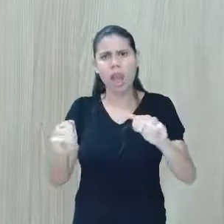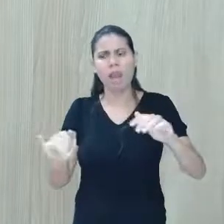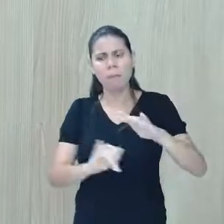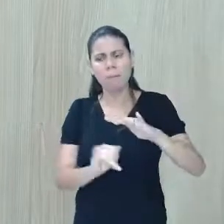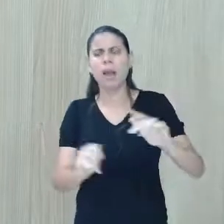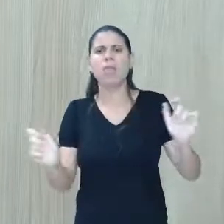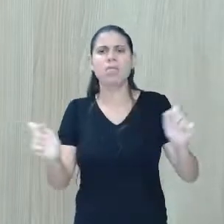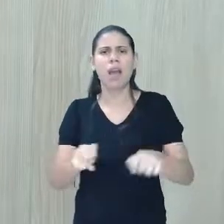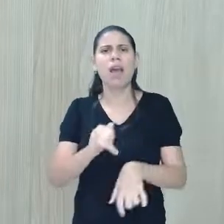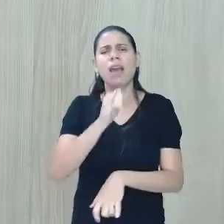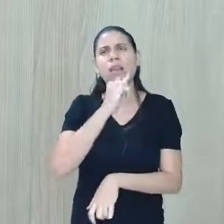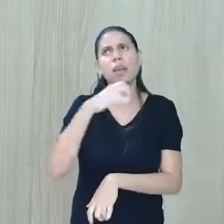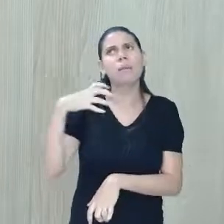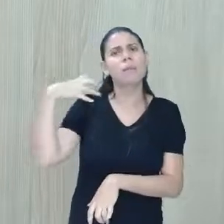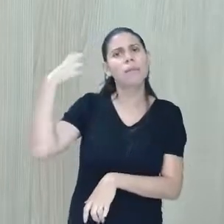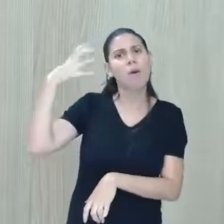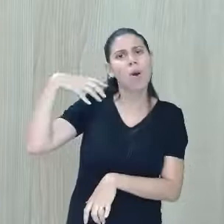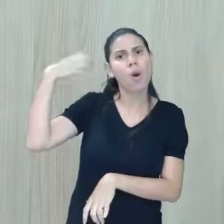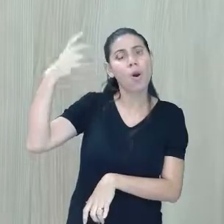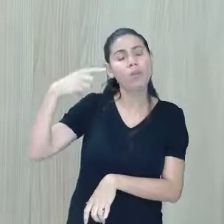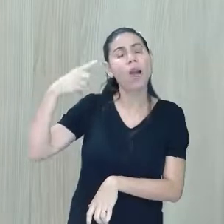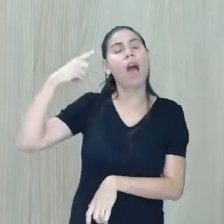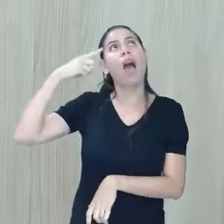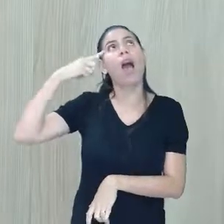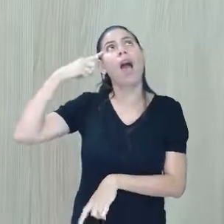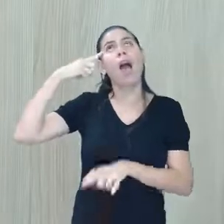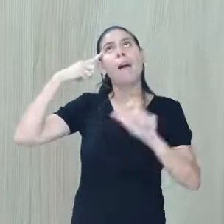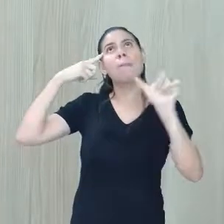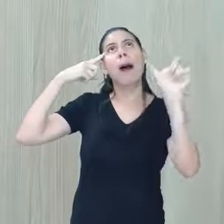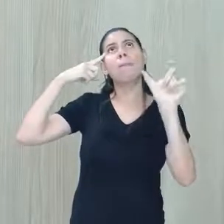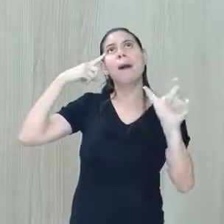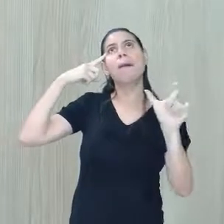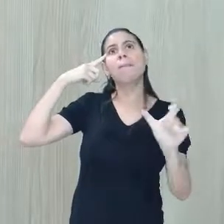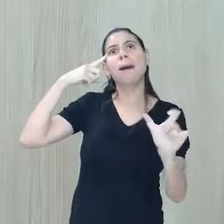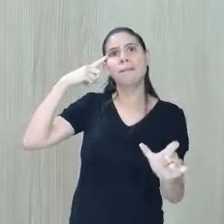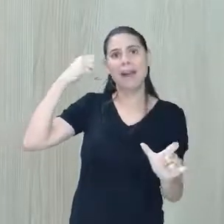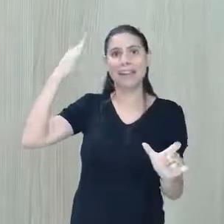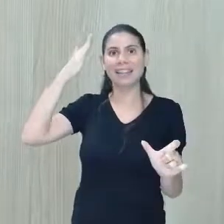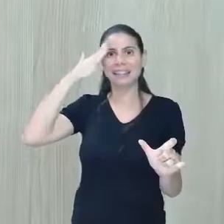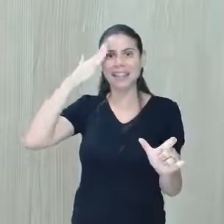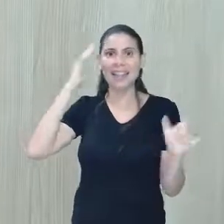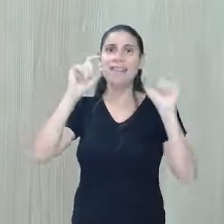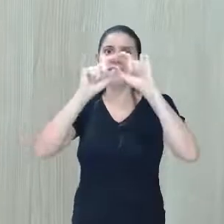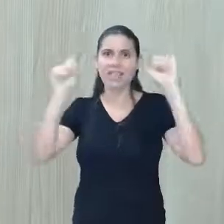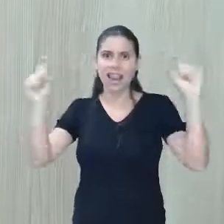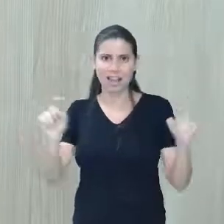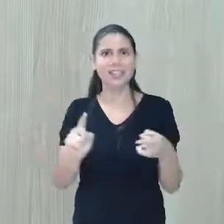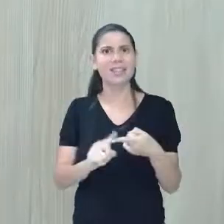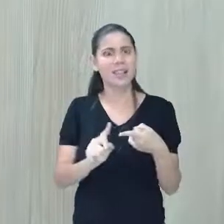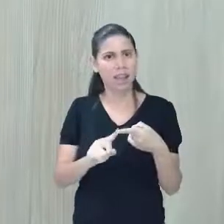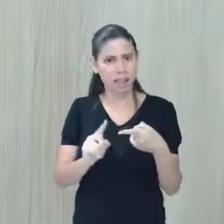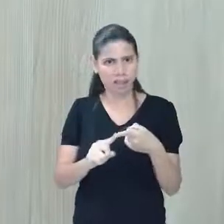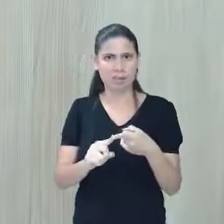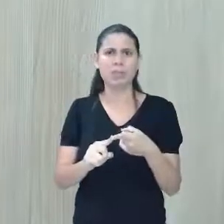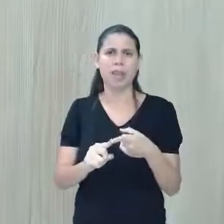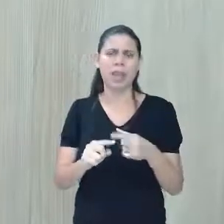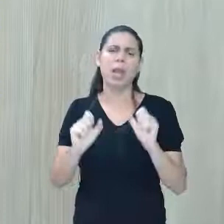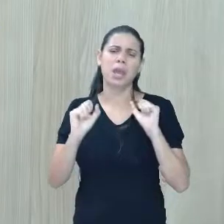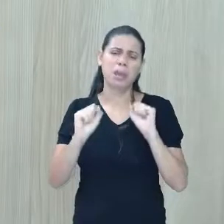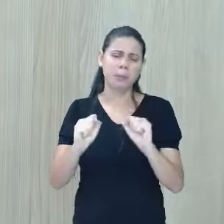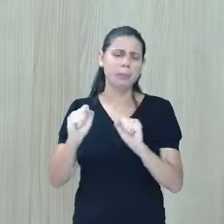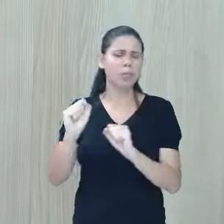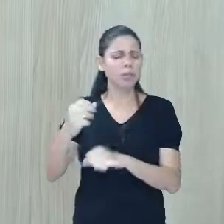Você pode ouvir músicas e nessa música você reconhece uma palavra, uma fala, uma frase e você pode aplicar isso na sua